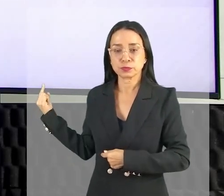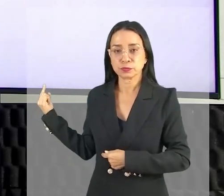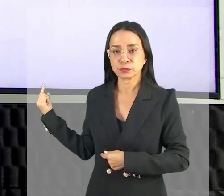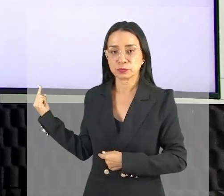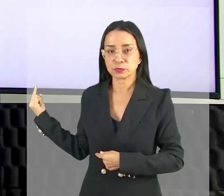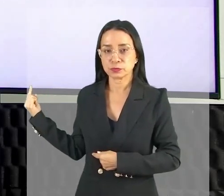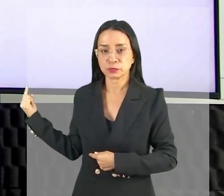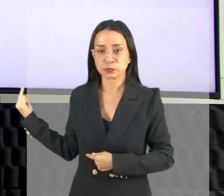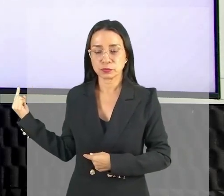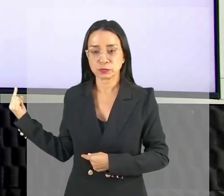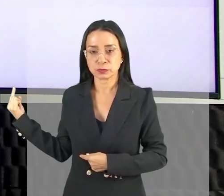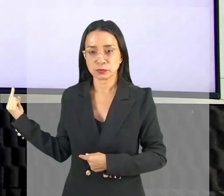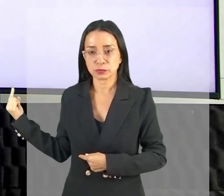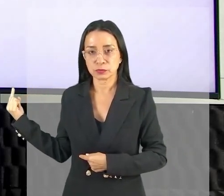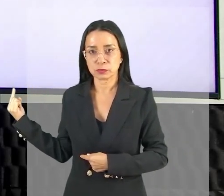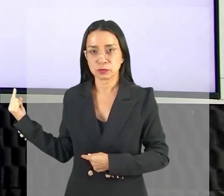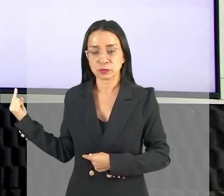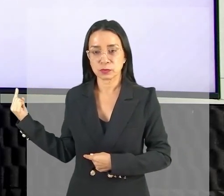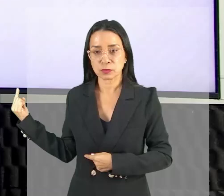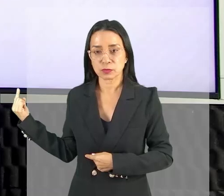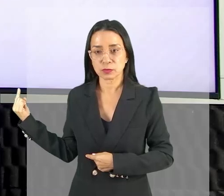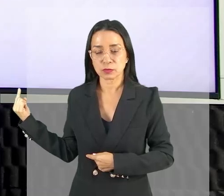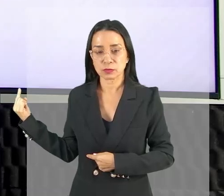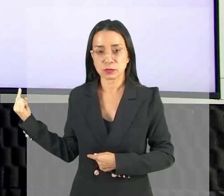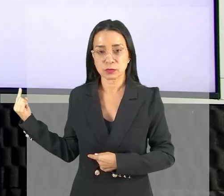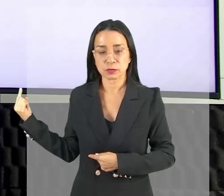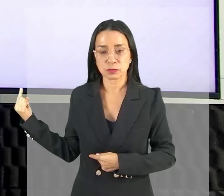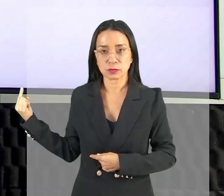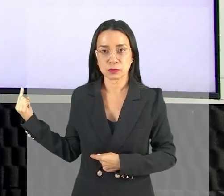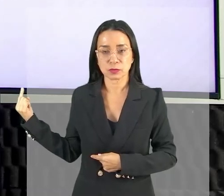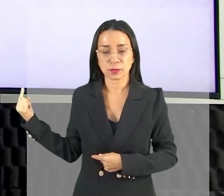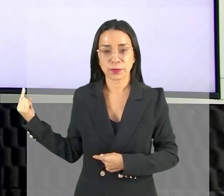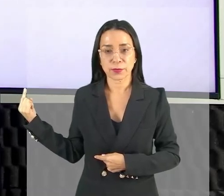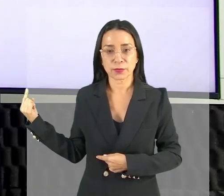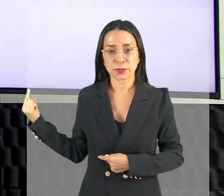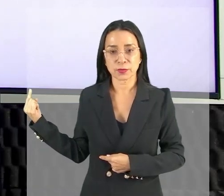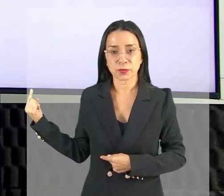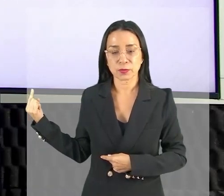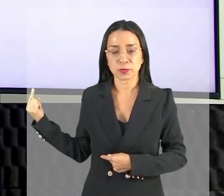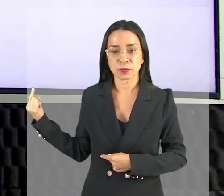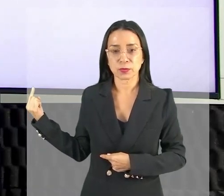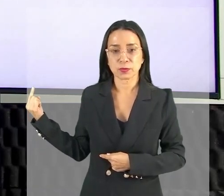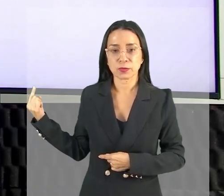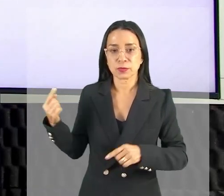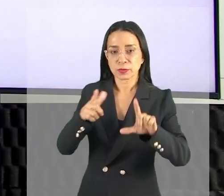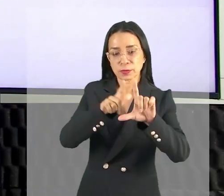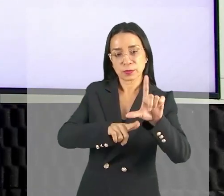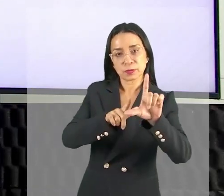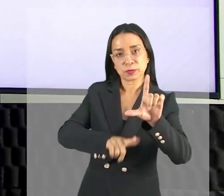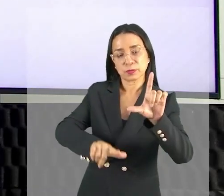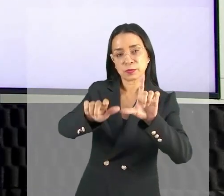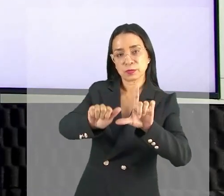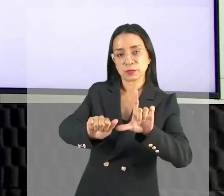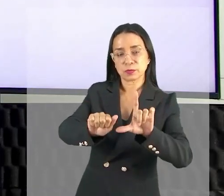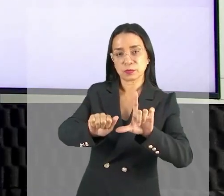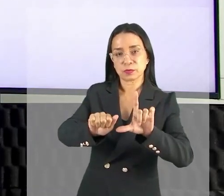de seleção, é possível afirmar, após o uso de inseticida, que a seleção